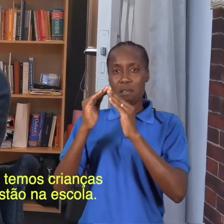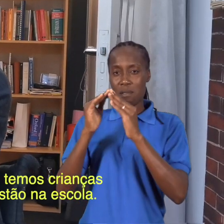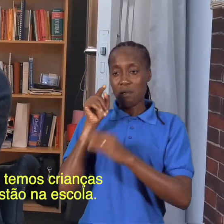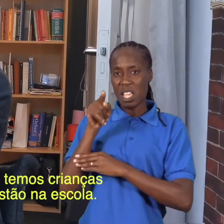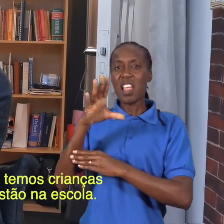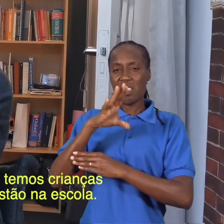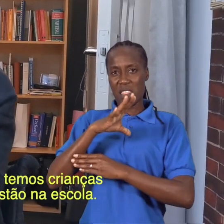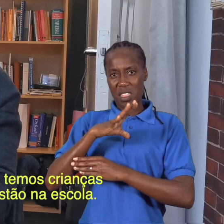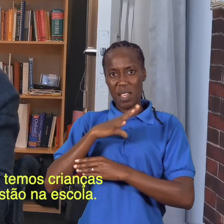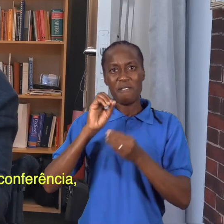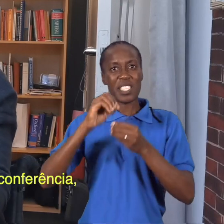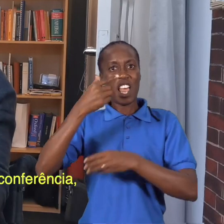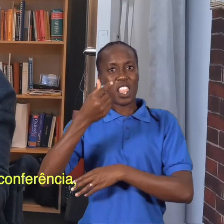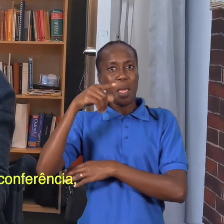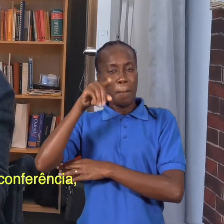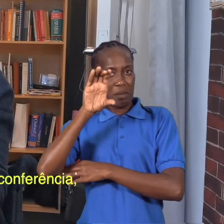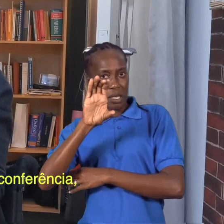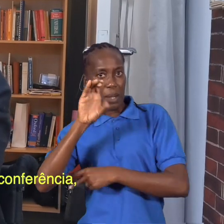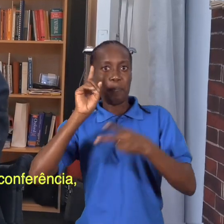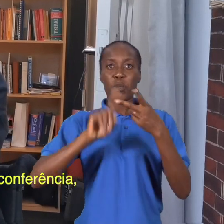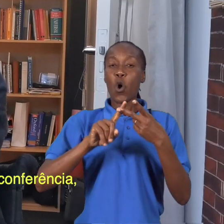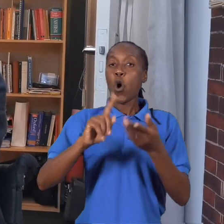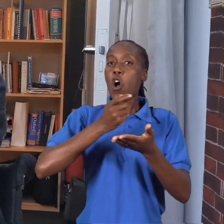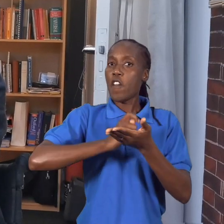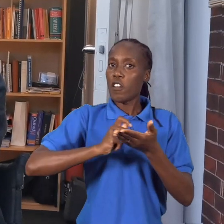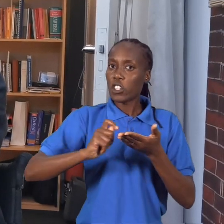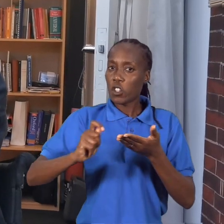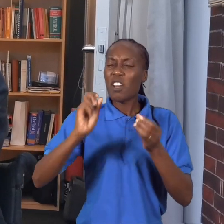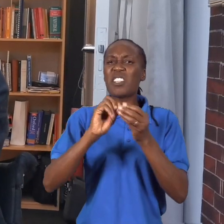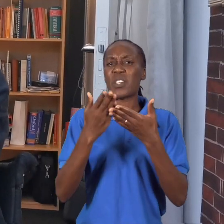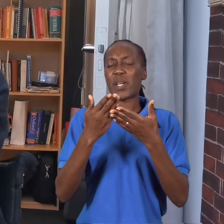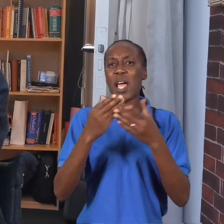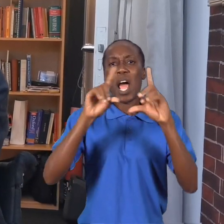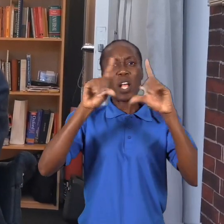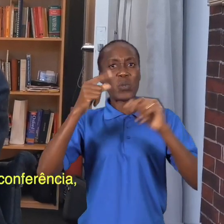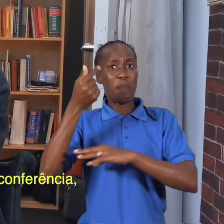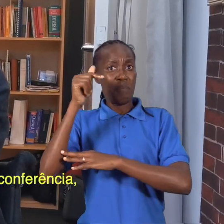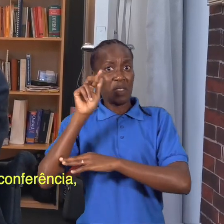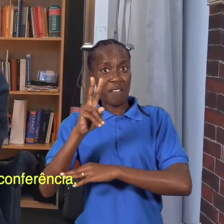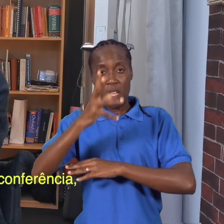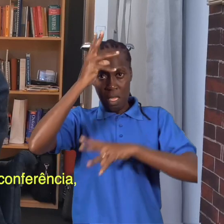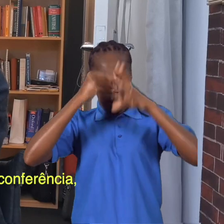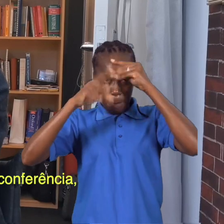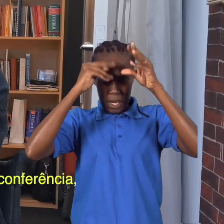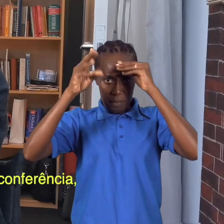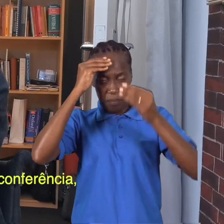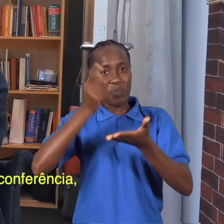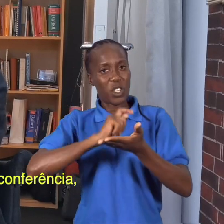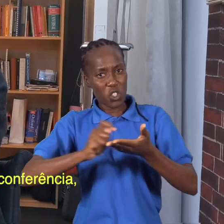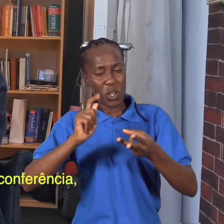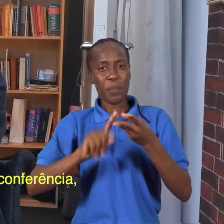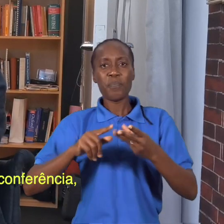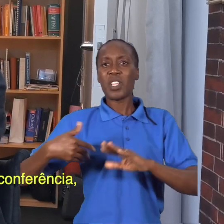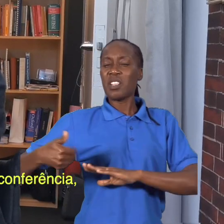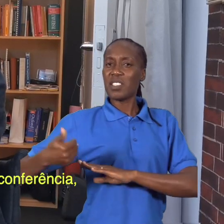na escola, embora tenham trabalhos, ou aulas que são dadas via teleconferências,